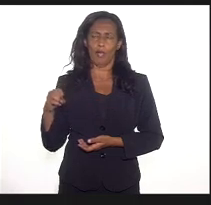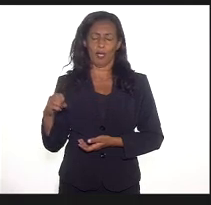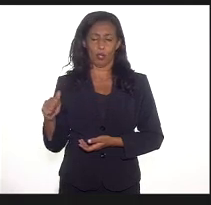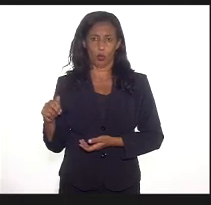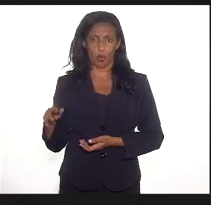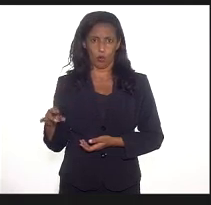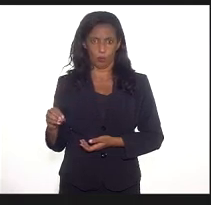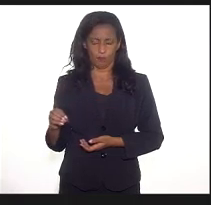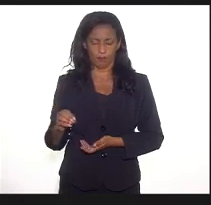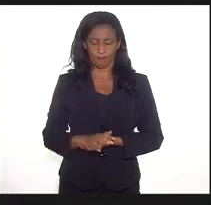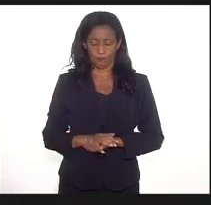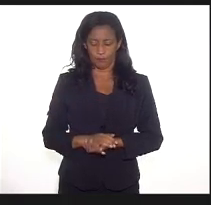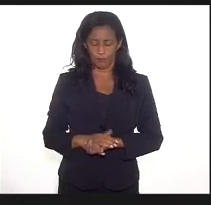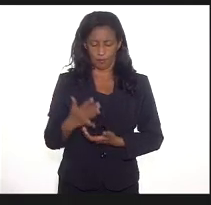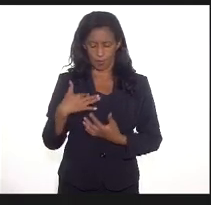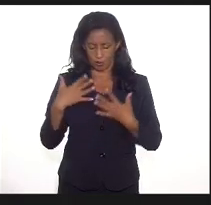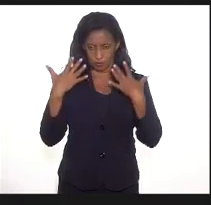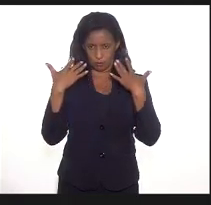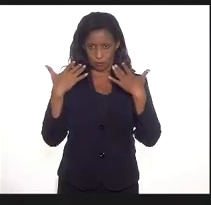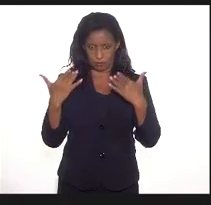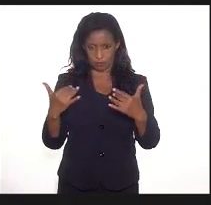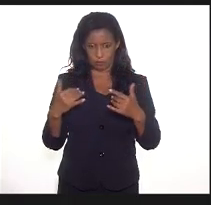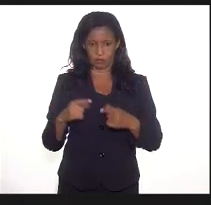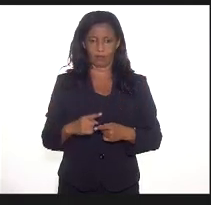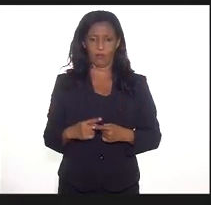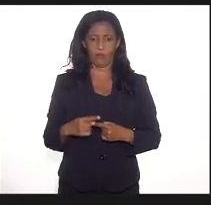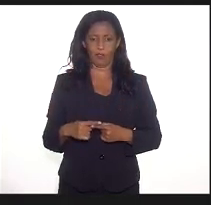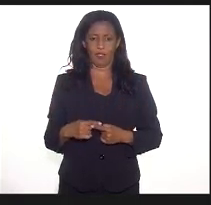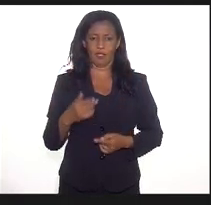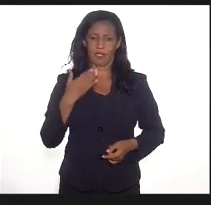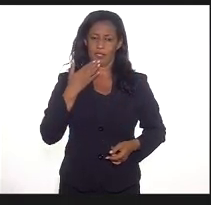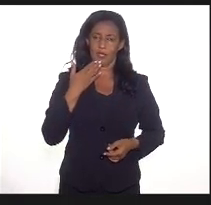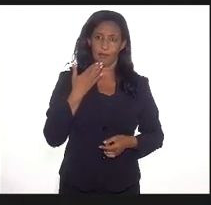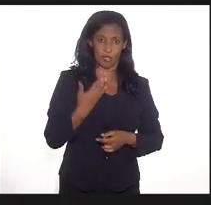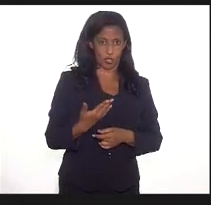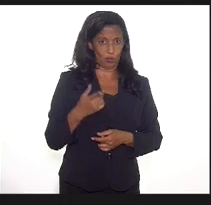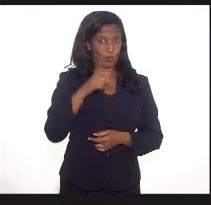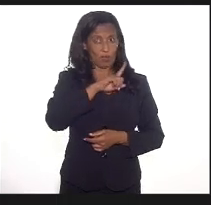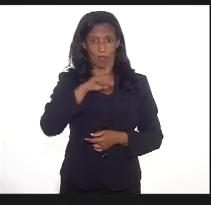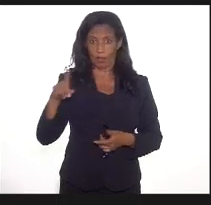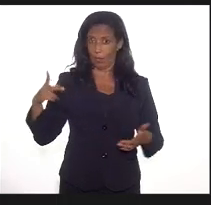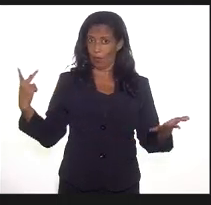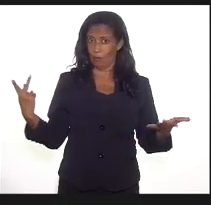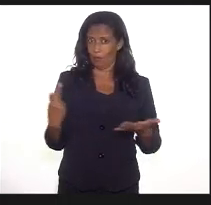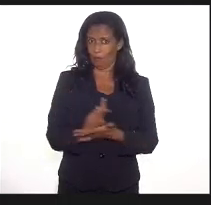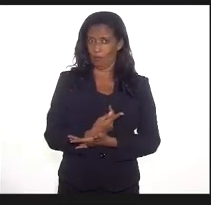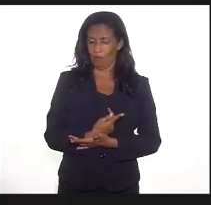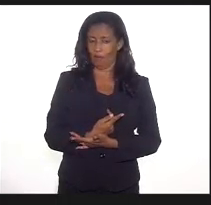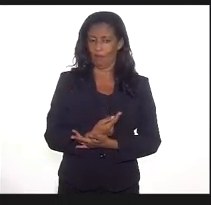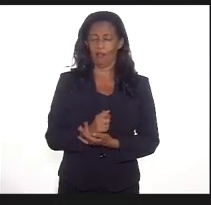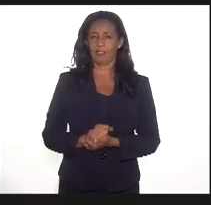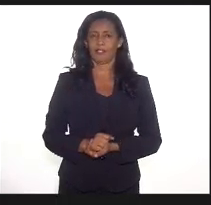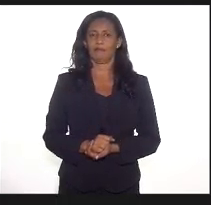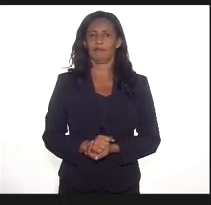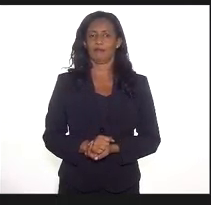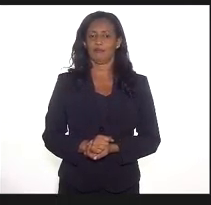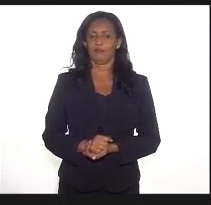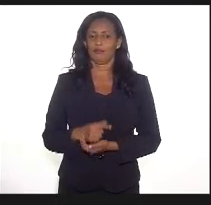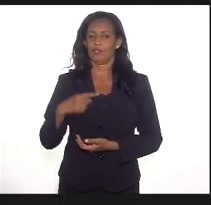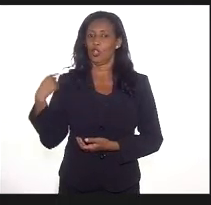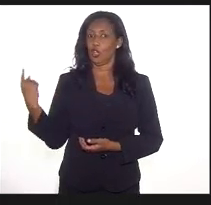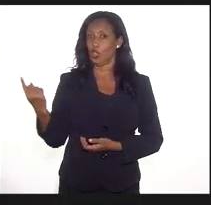atenção, porque se esse pedido de nova adesão não ocorrer, nós não estaremos mais